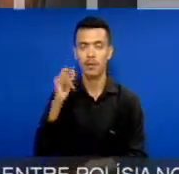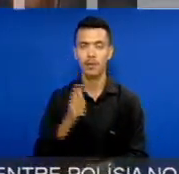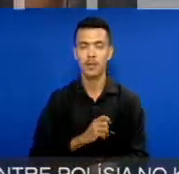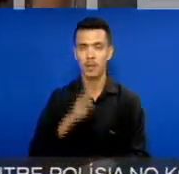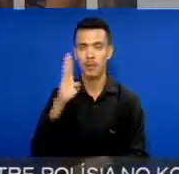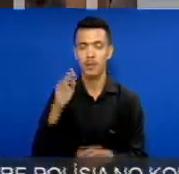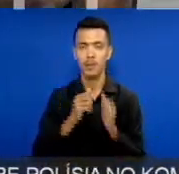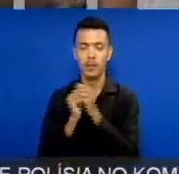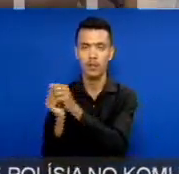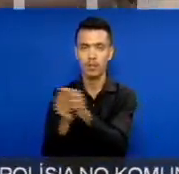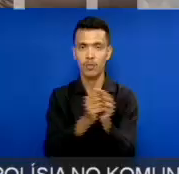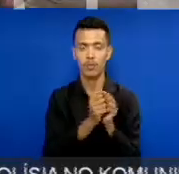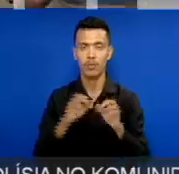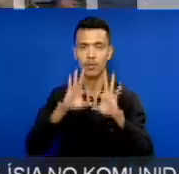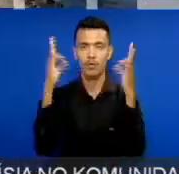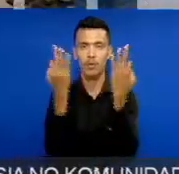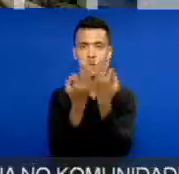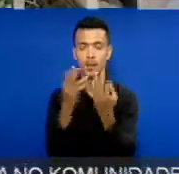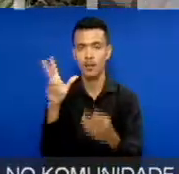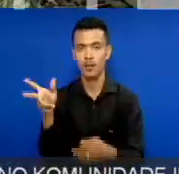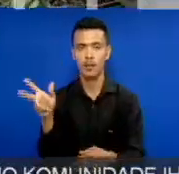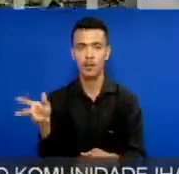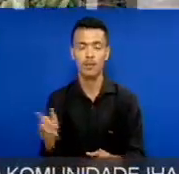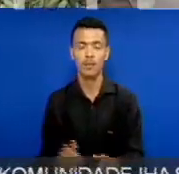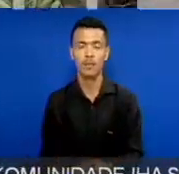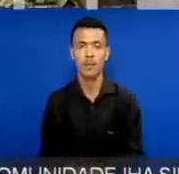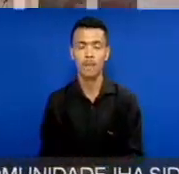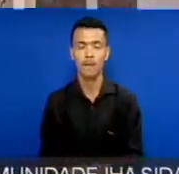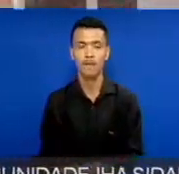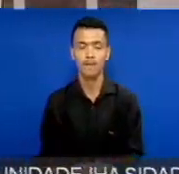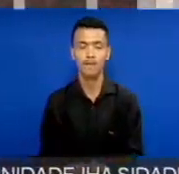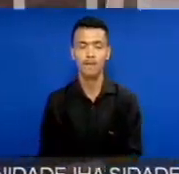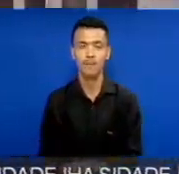Rabuto Kumakain Tolunulu. Nuno Moraes, Alessandre dos Santos, ba RTTL.